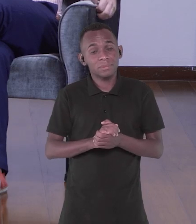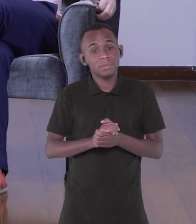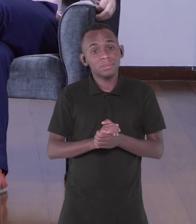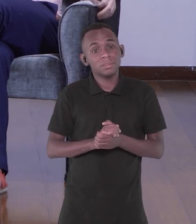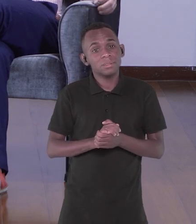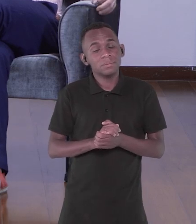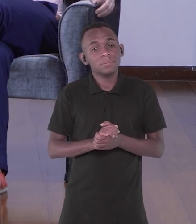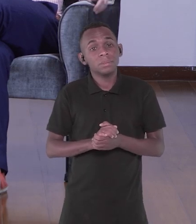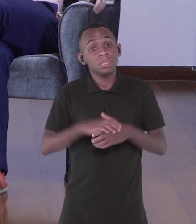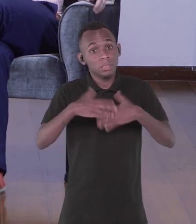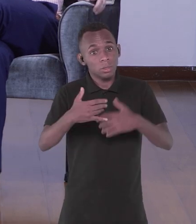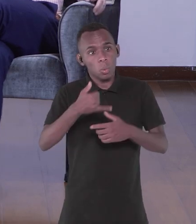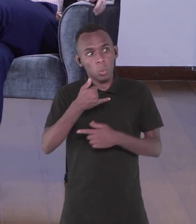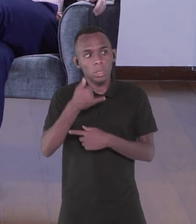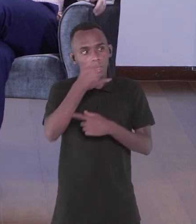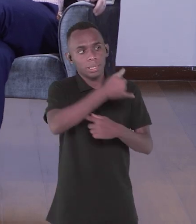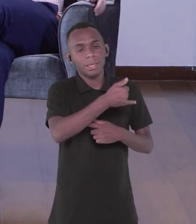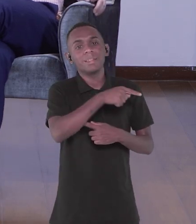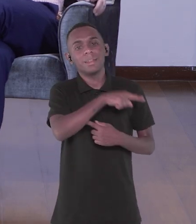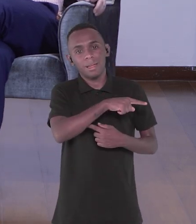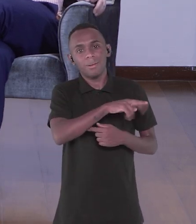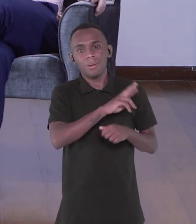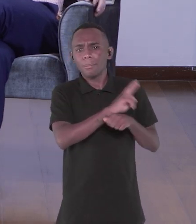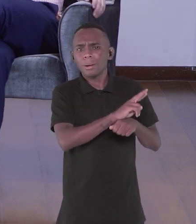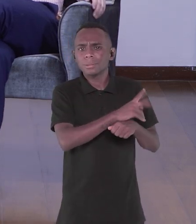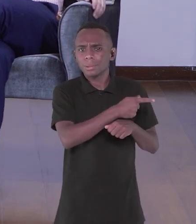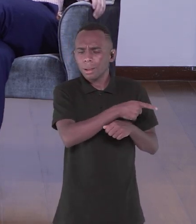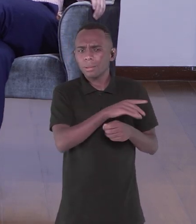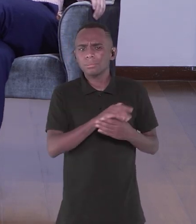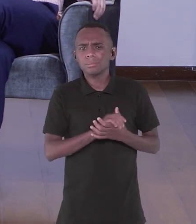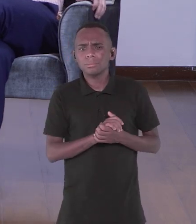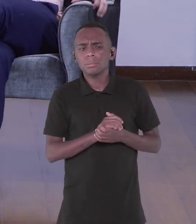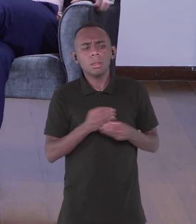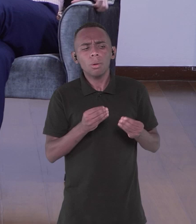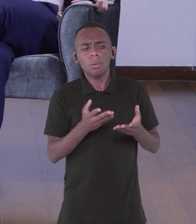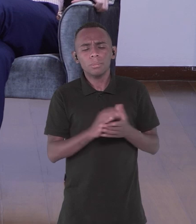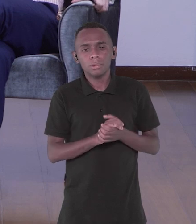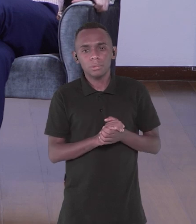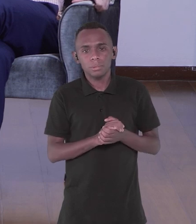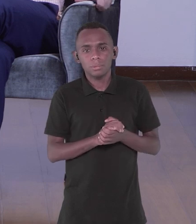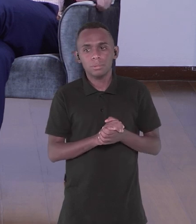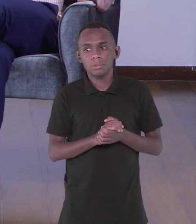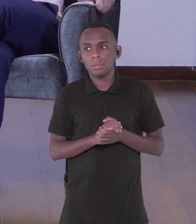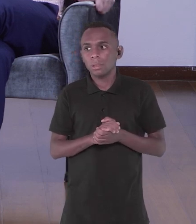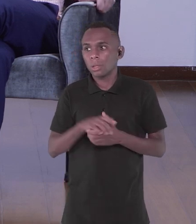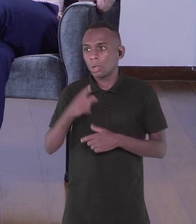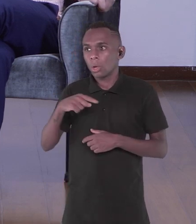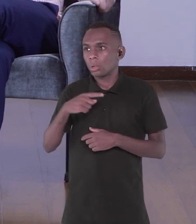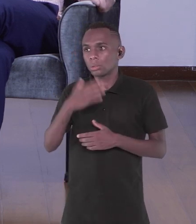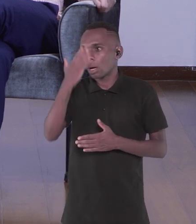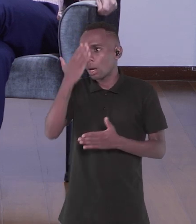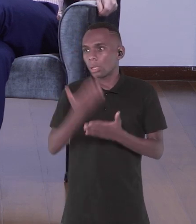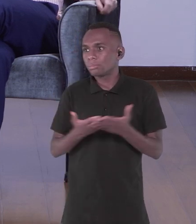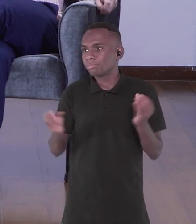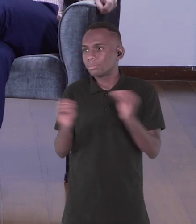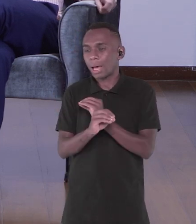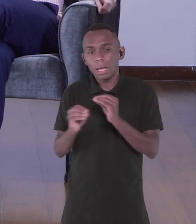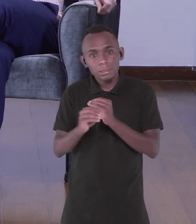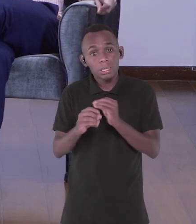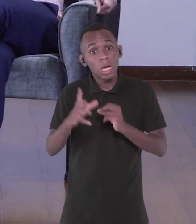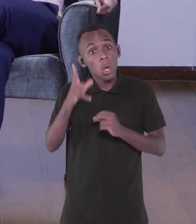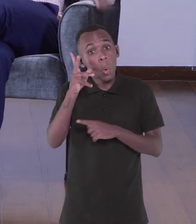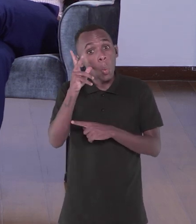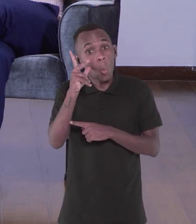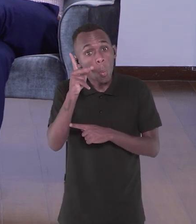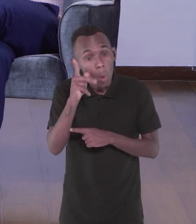peguei e liguei de volta pro diplomata. Falar, e aí? Ele falou, estamos todos em choque. Então, eu